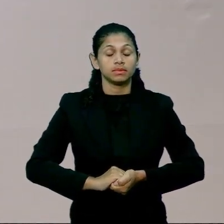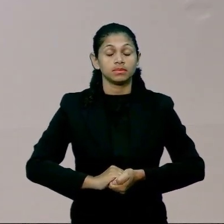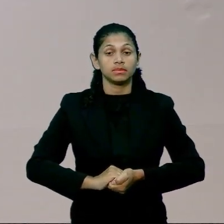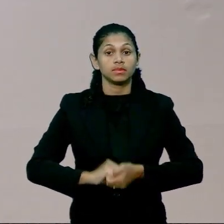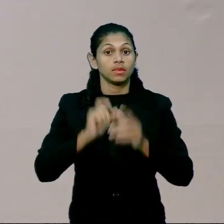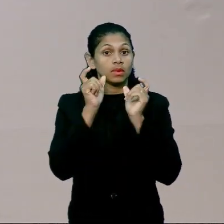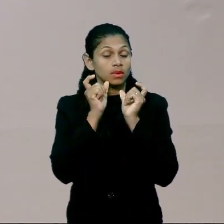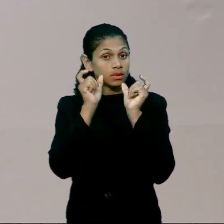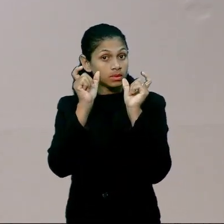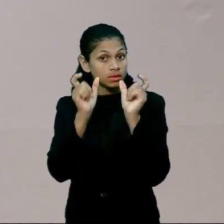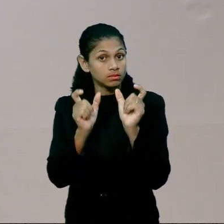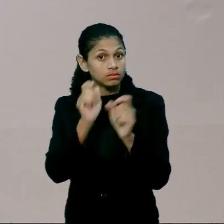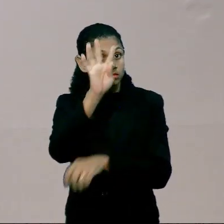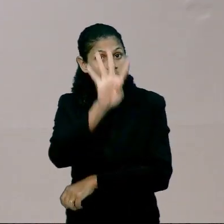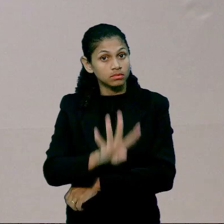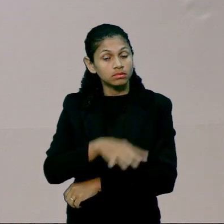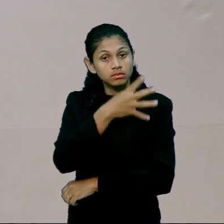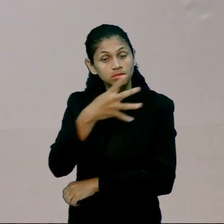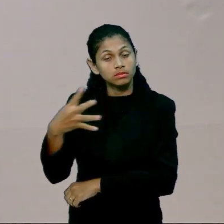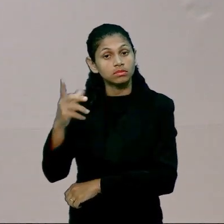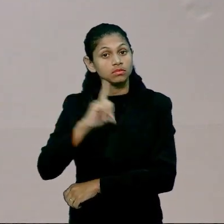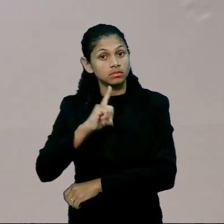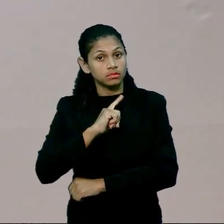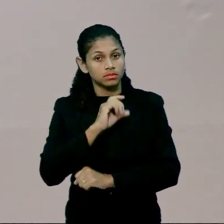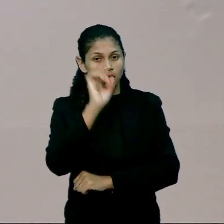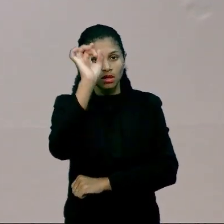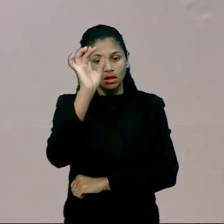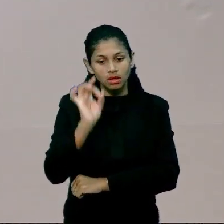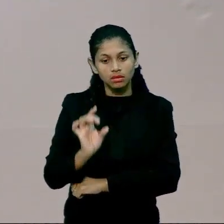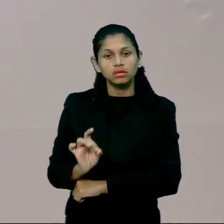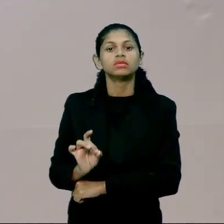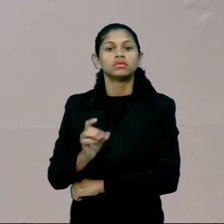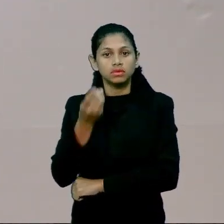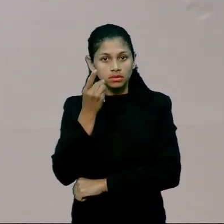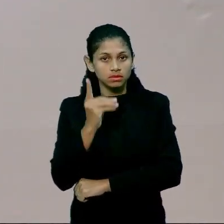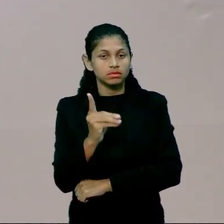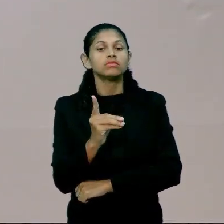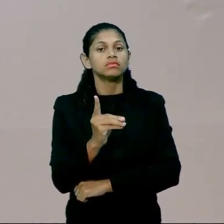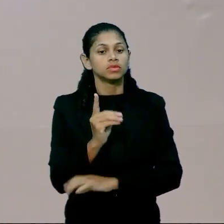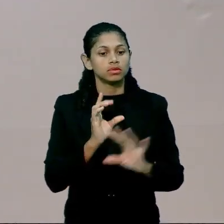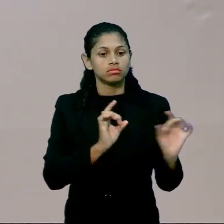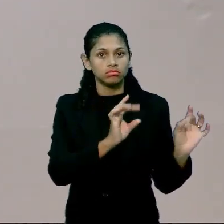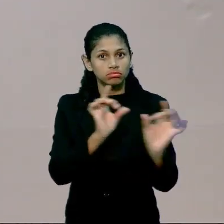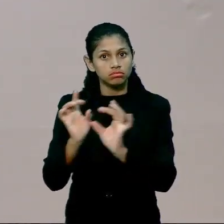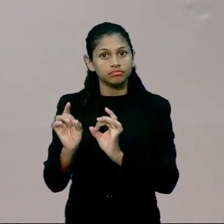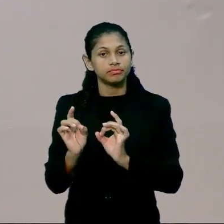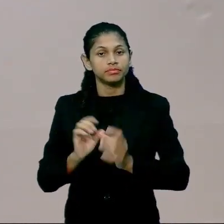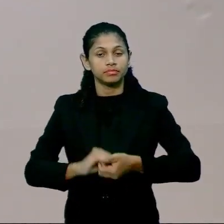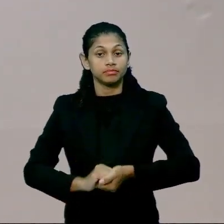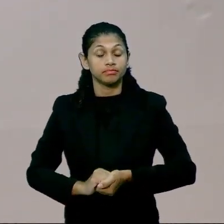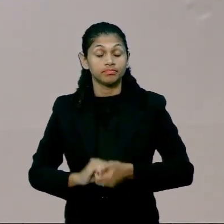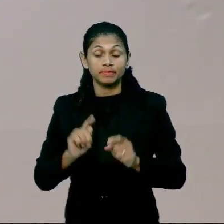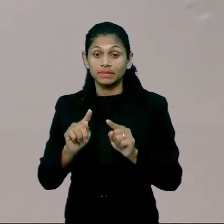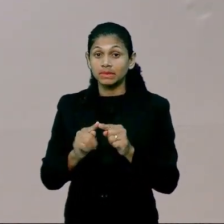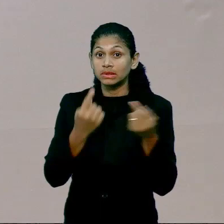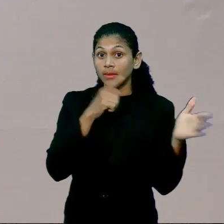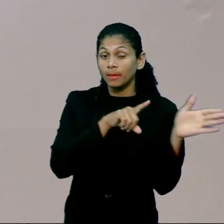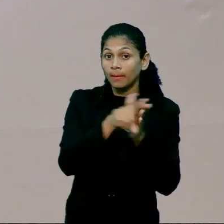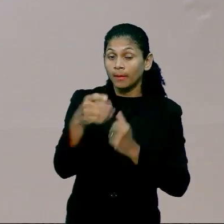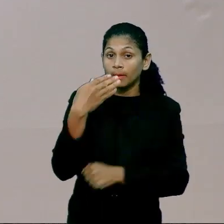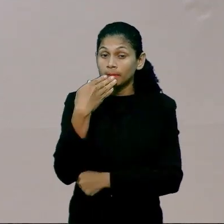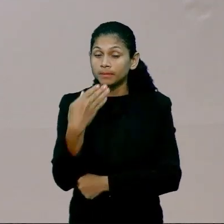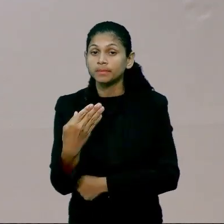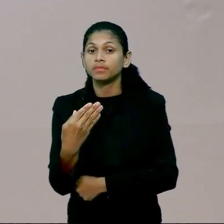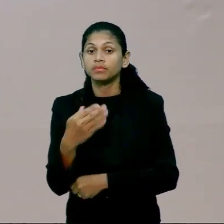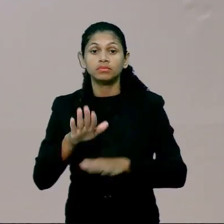olhando a tabela nós temos Cada dia uma parte vendida Mas a questão ela tá pedindo